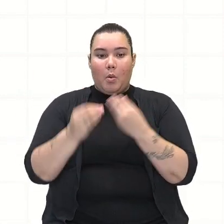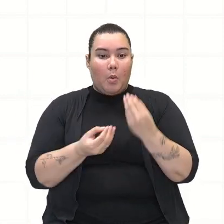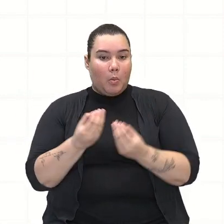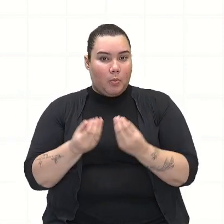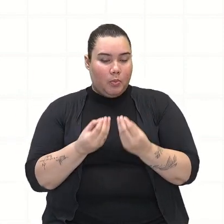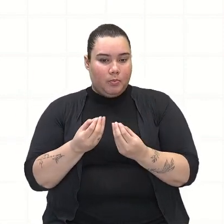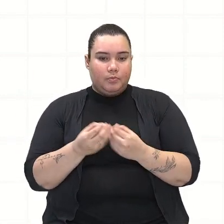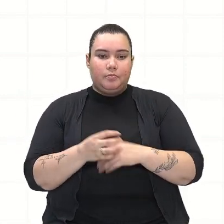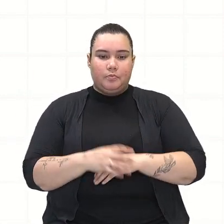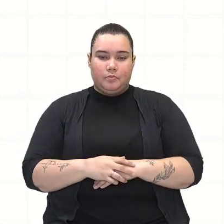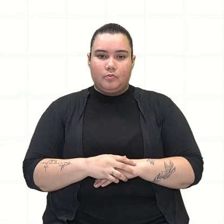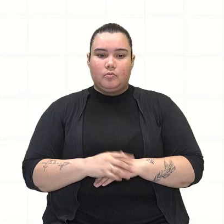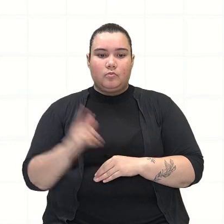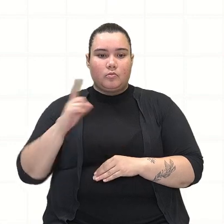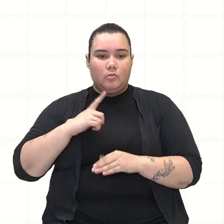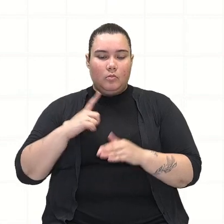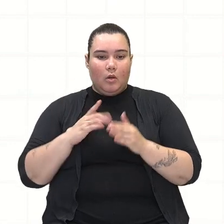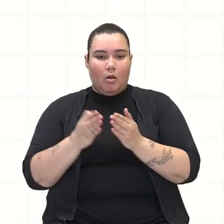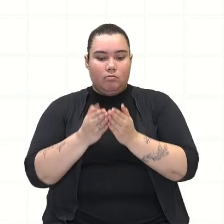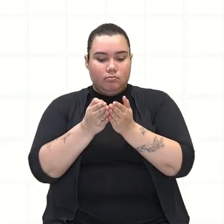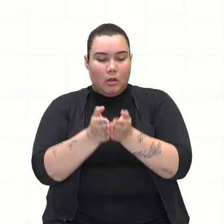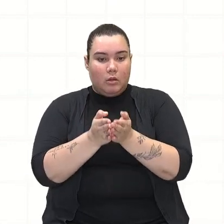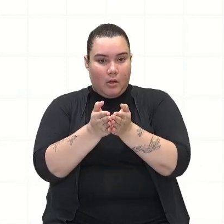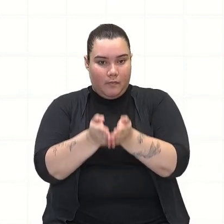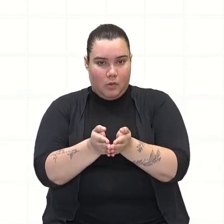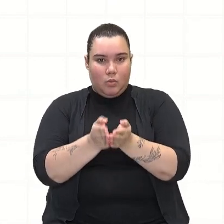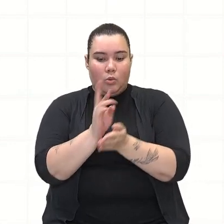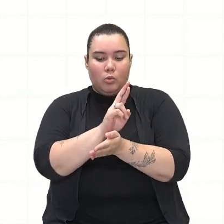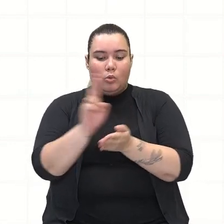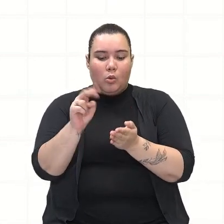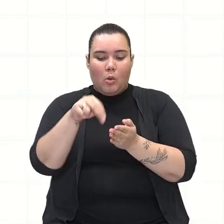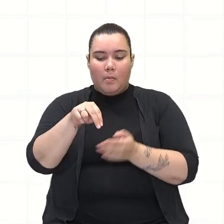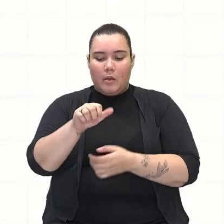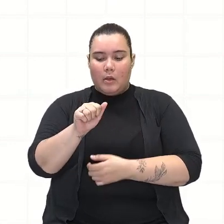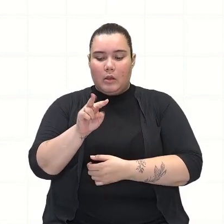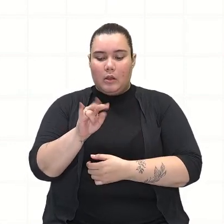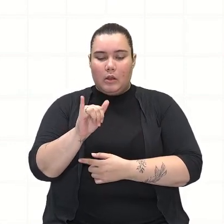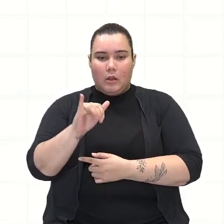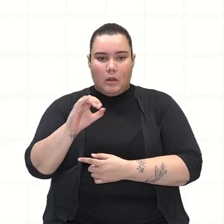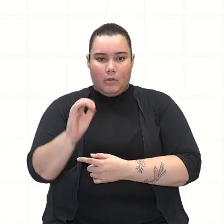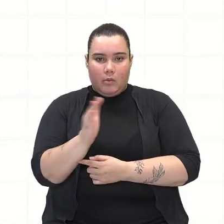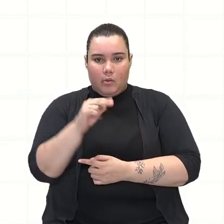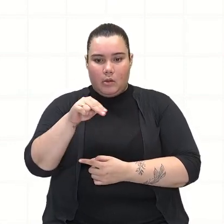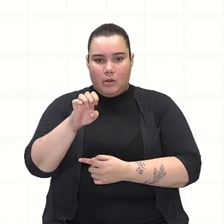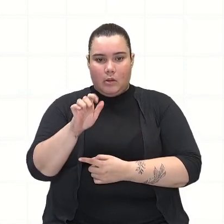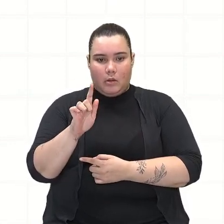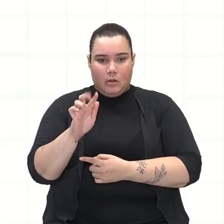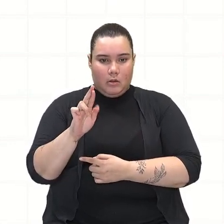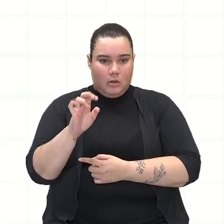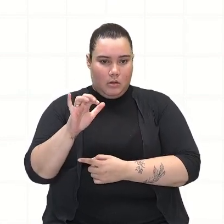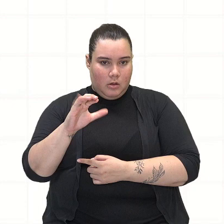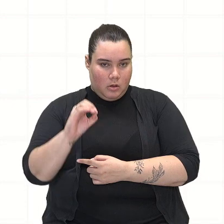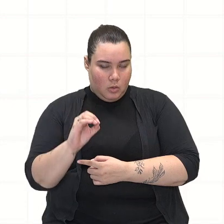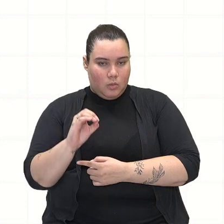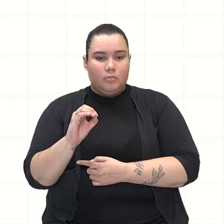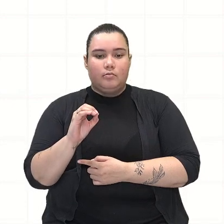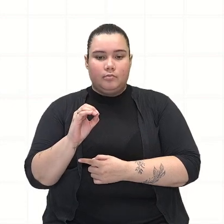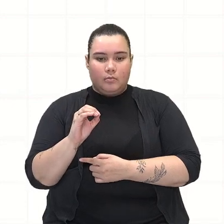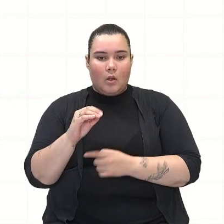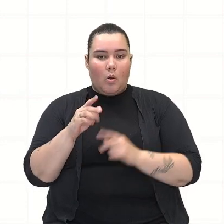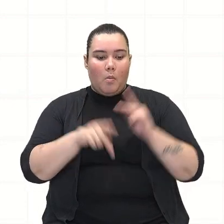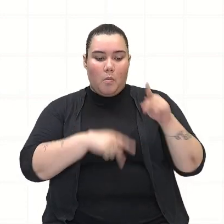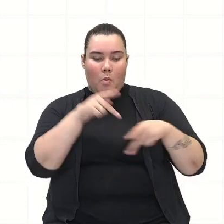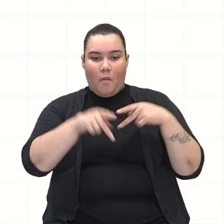Atlântico? Elas embarcavam em navios que ficaram conhecidos como navios negreiros. Então, os